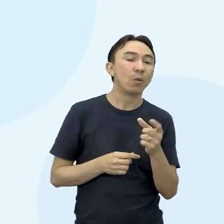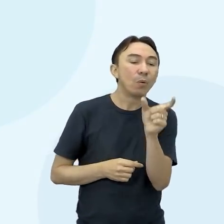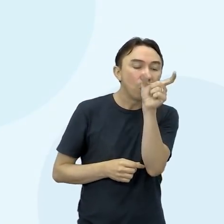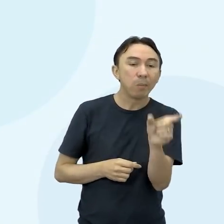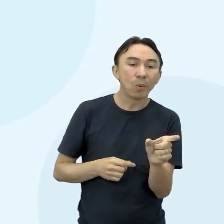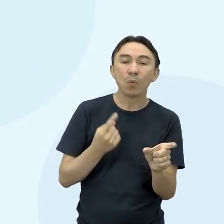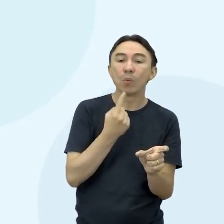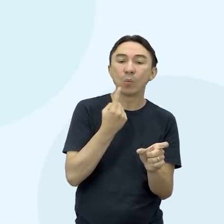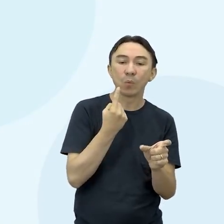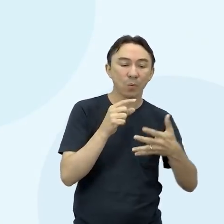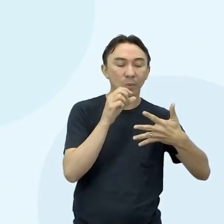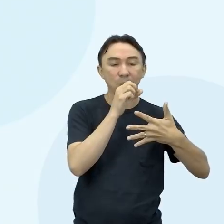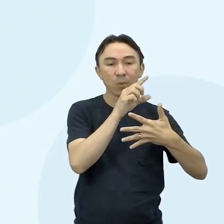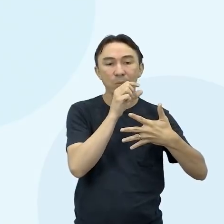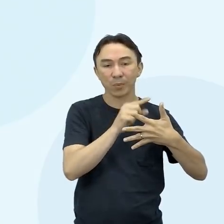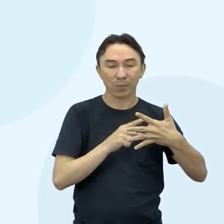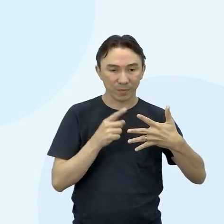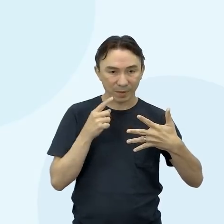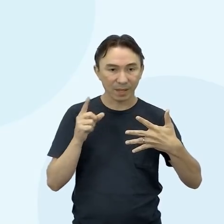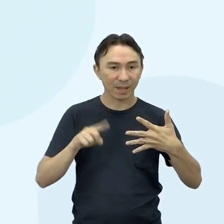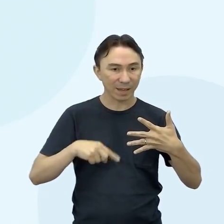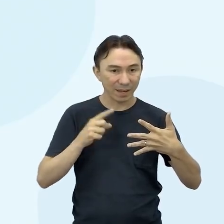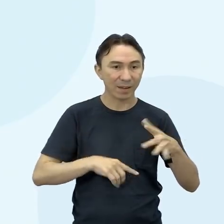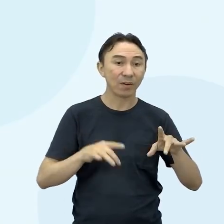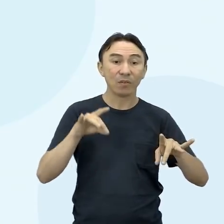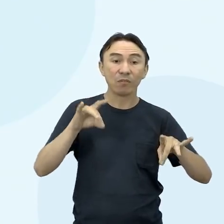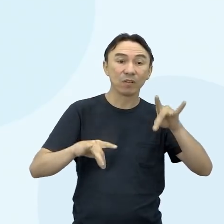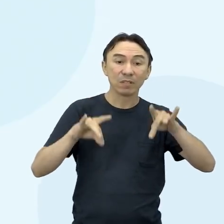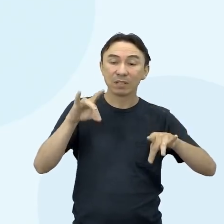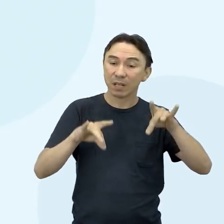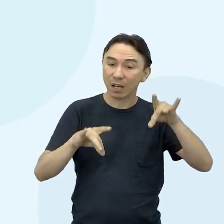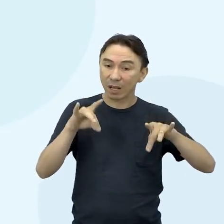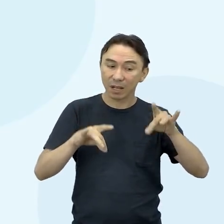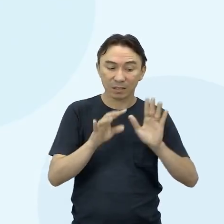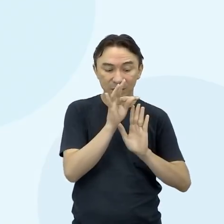produções textuais, os estudantes exploram,